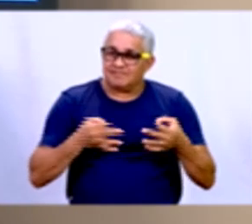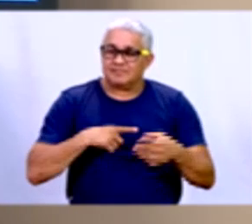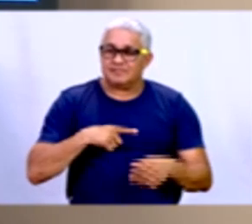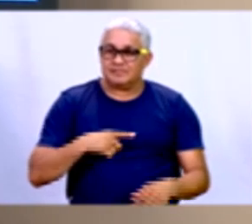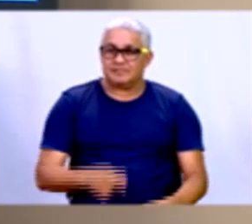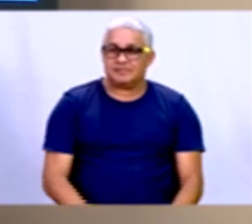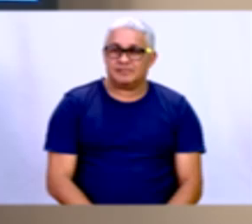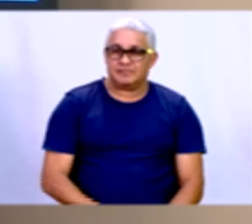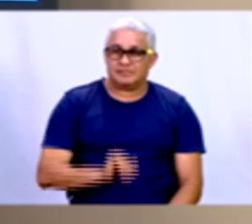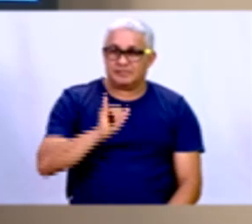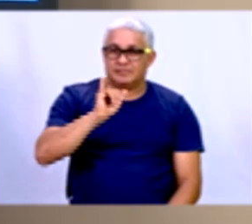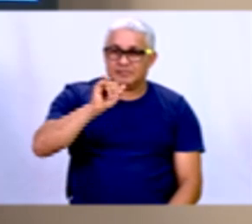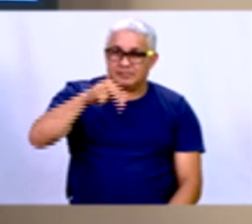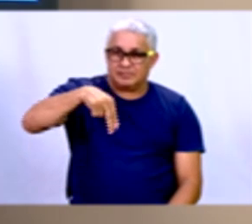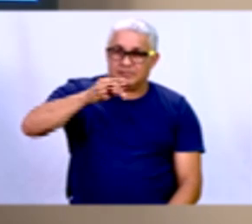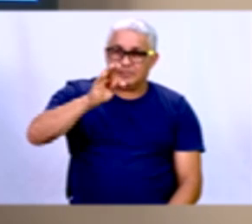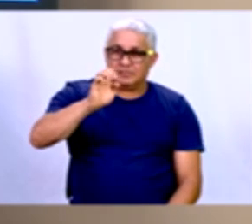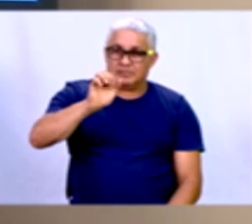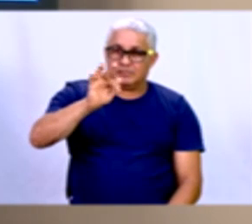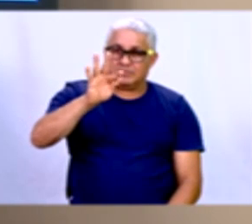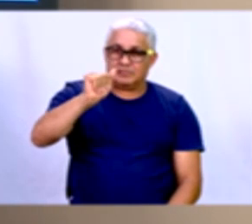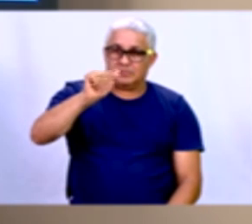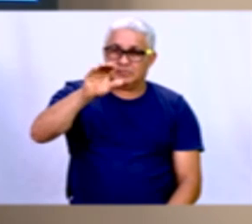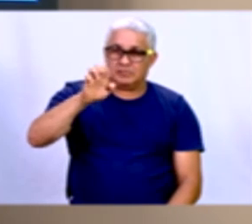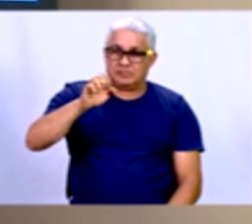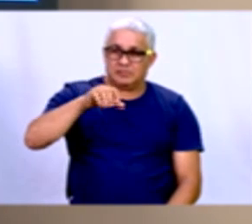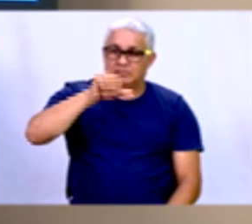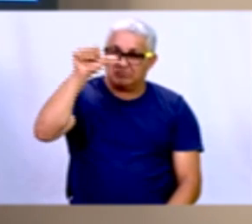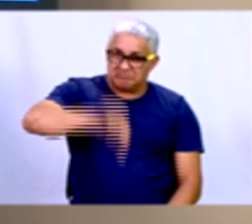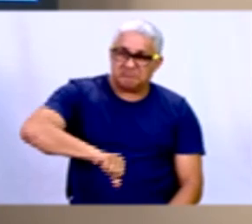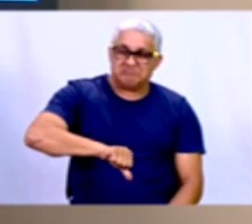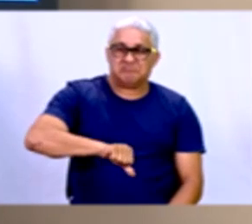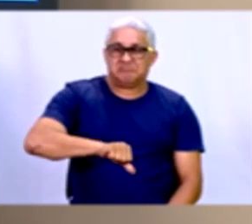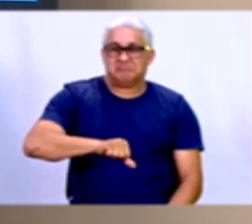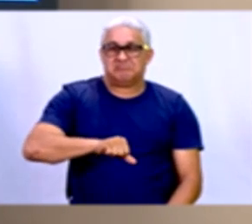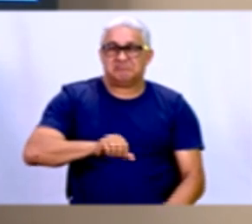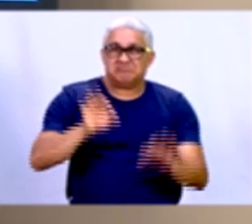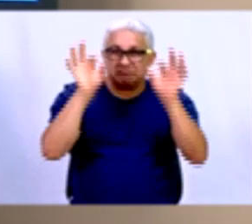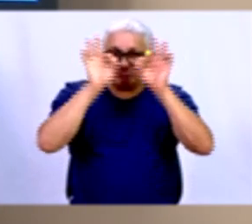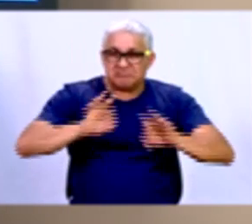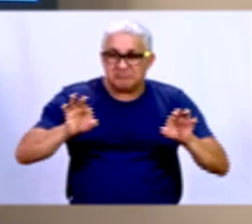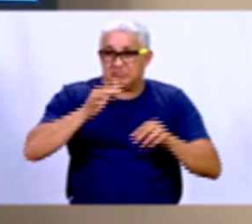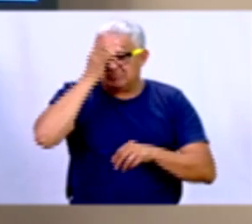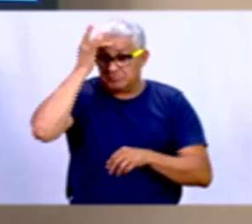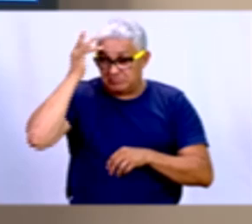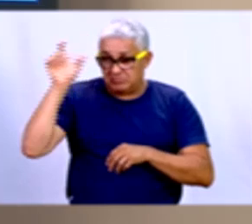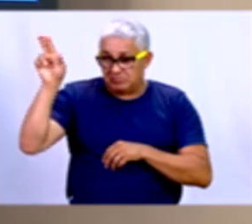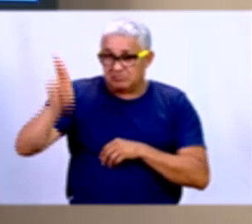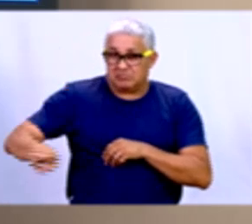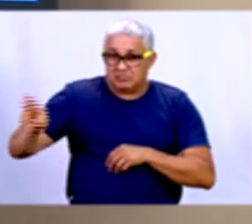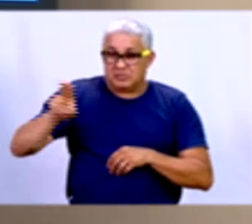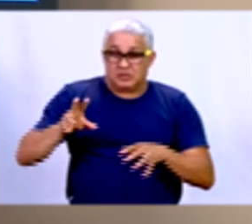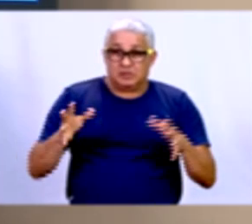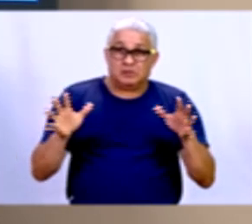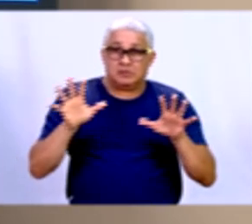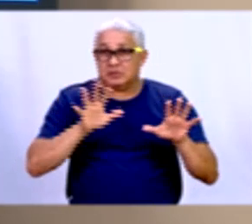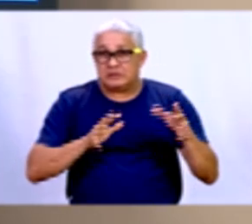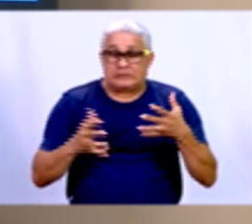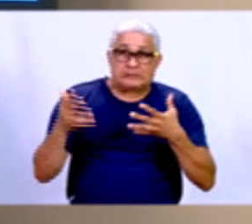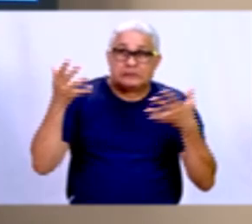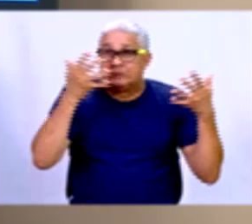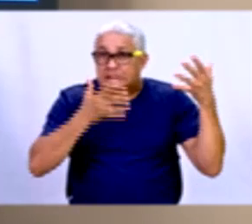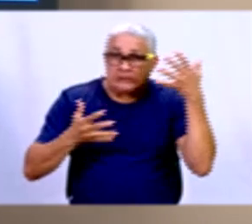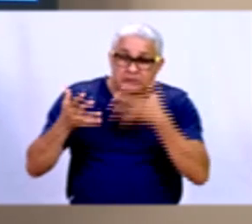tem uma interface mal elaborada, o que acontece é que o usuário ele fica perdido naquela tela porque, por exemplo, não tem